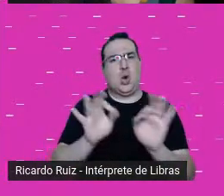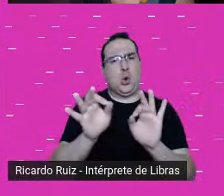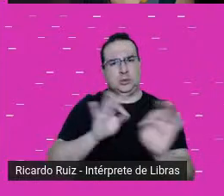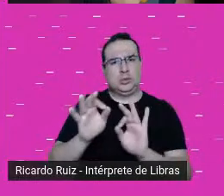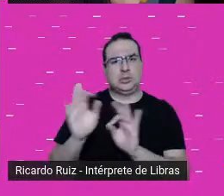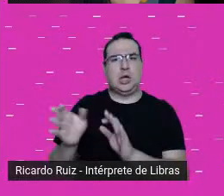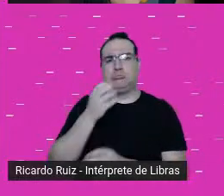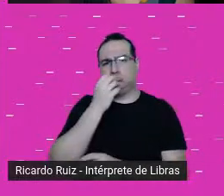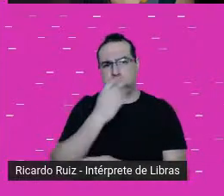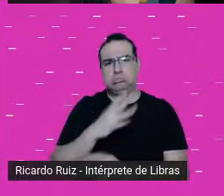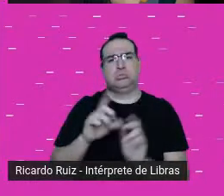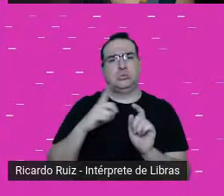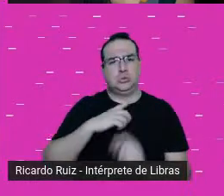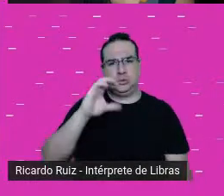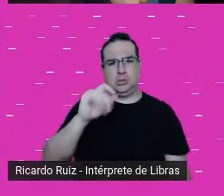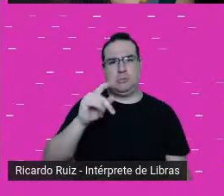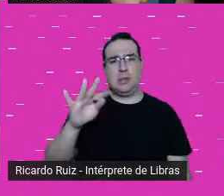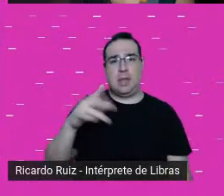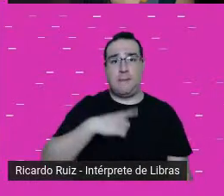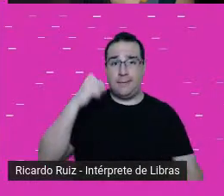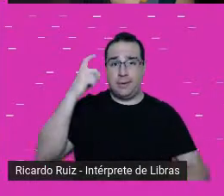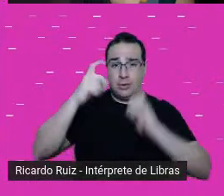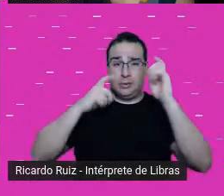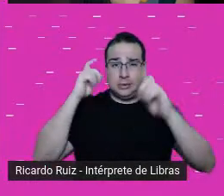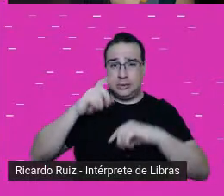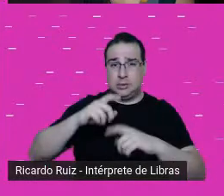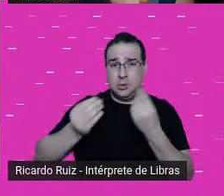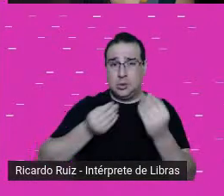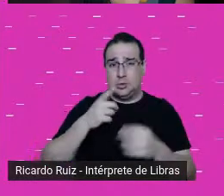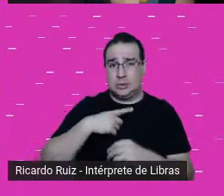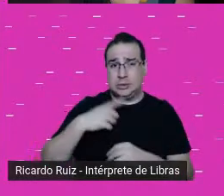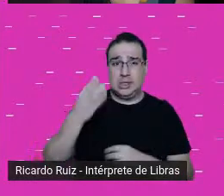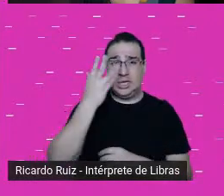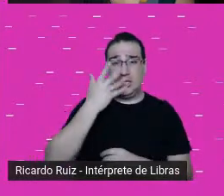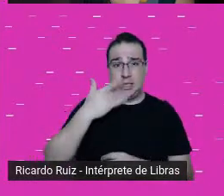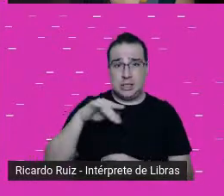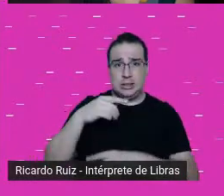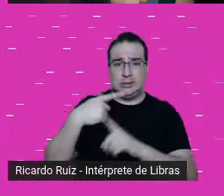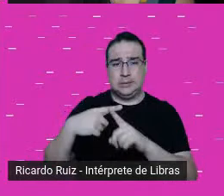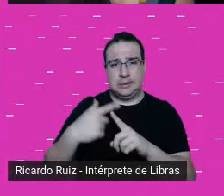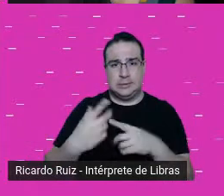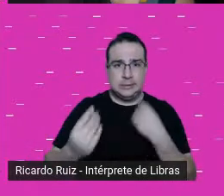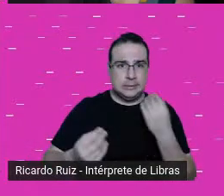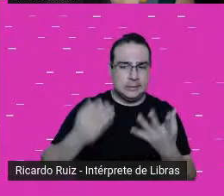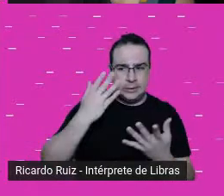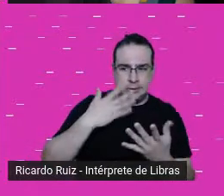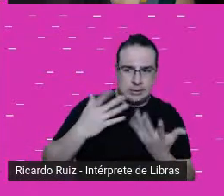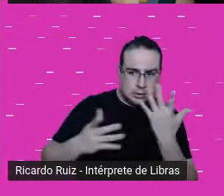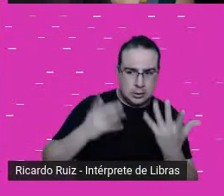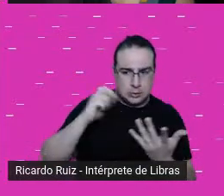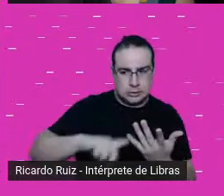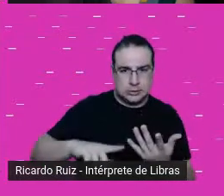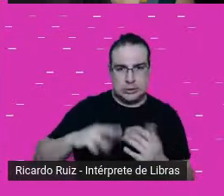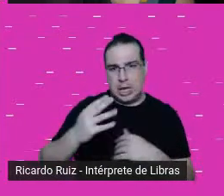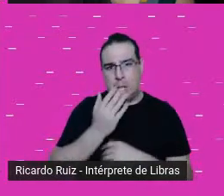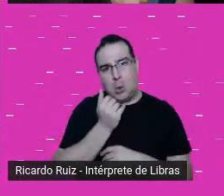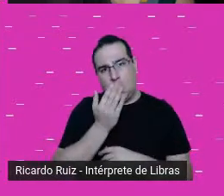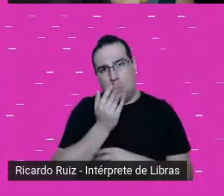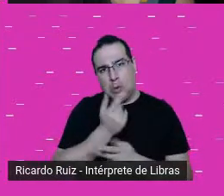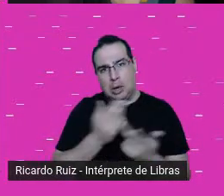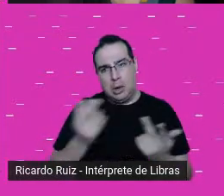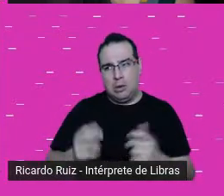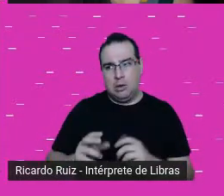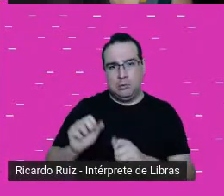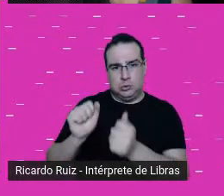então não era difícil. A minha única preocupação maior era com as crianças, porque eram crianças e tinha que comer, sei lá, estavam